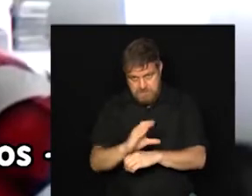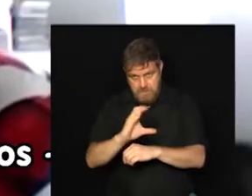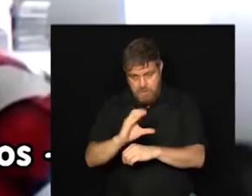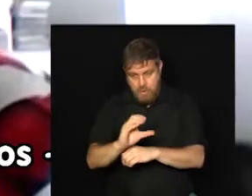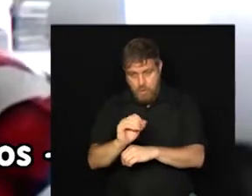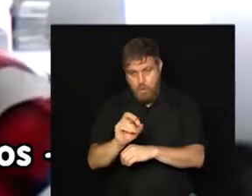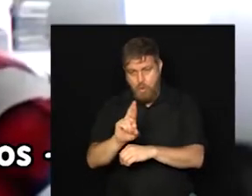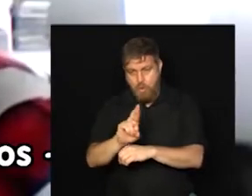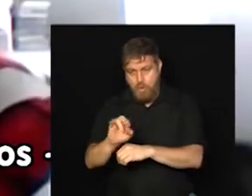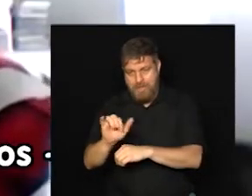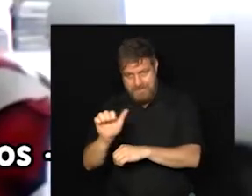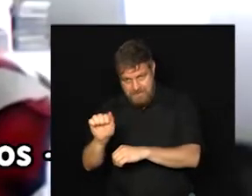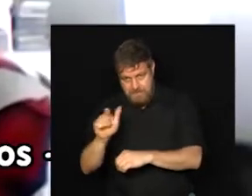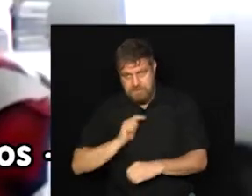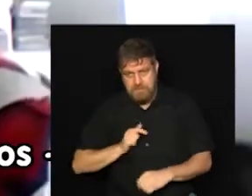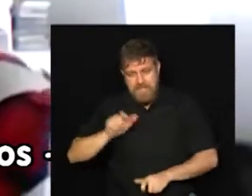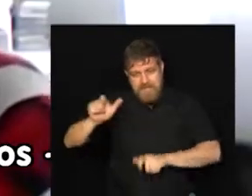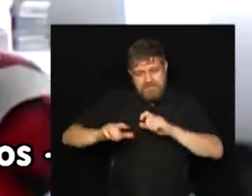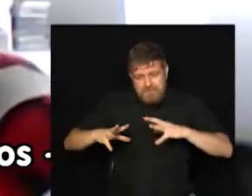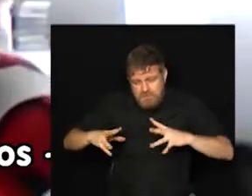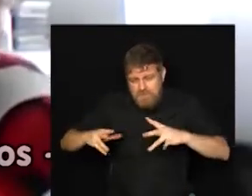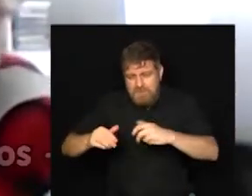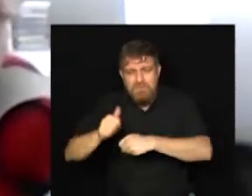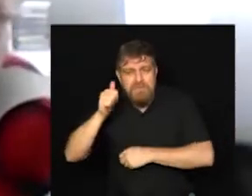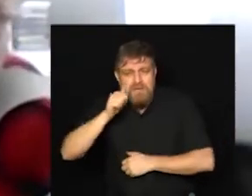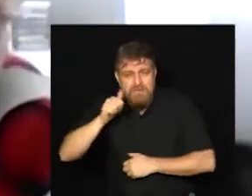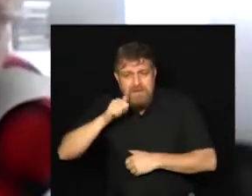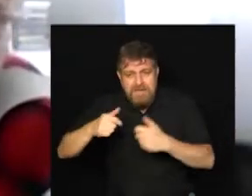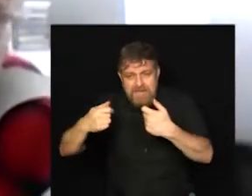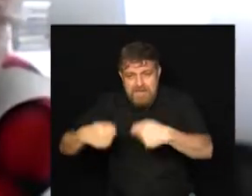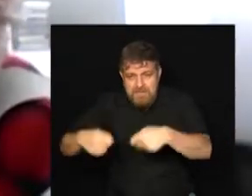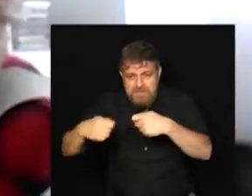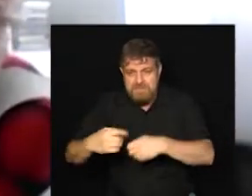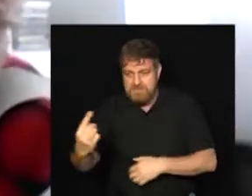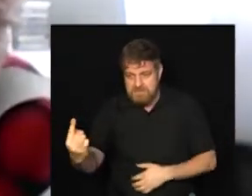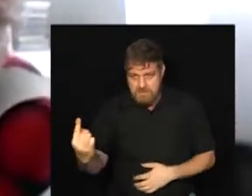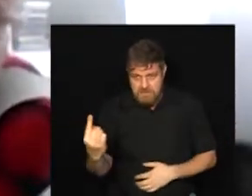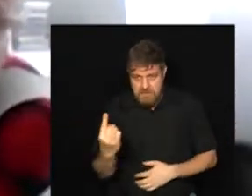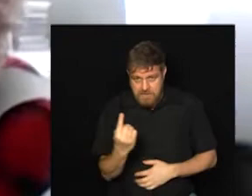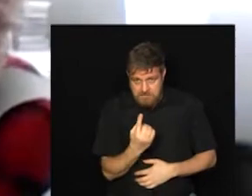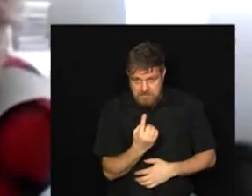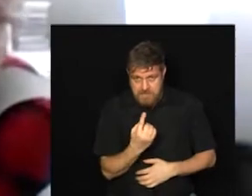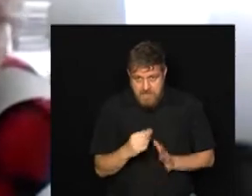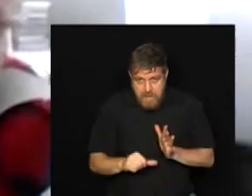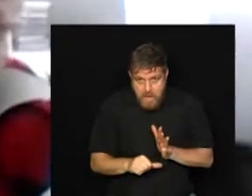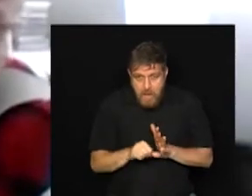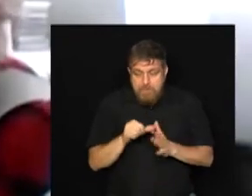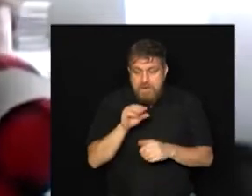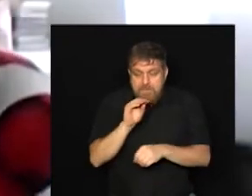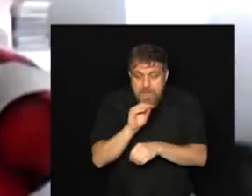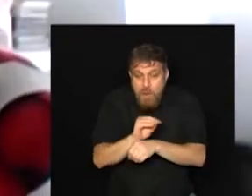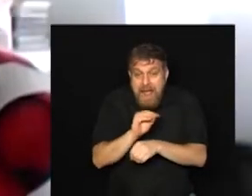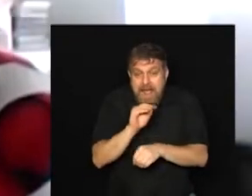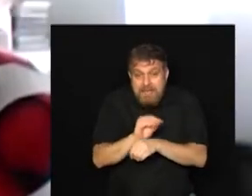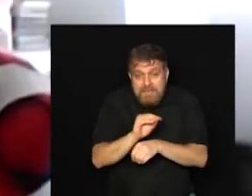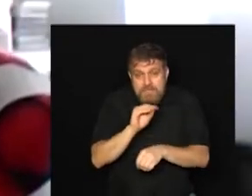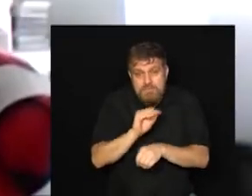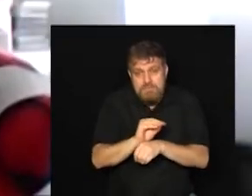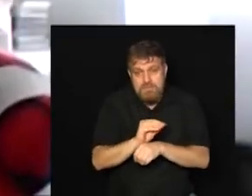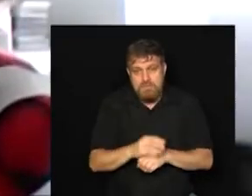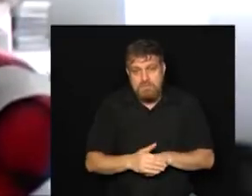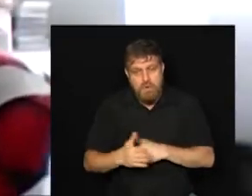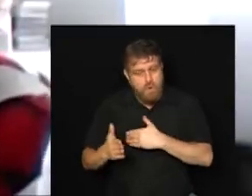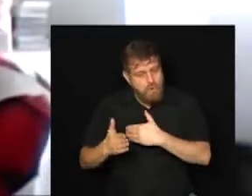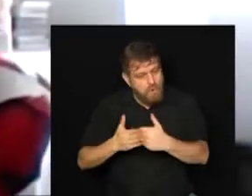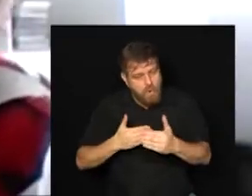Todas as pacientes, todas as pessoas que precisam, não saem sem o primeiro atendimento. Qualquer